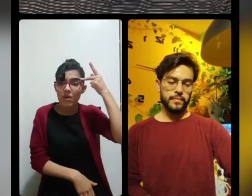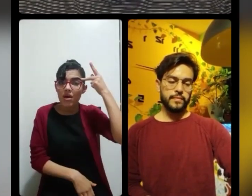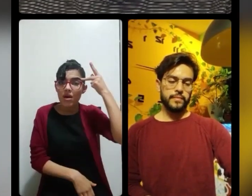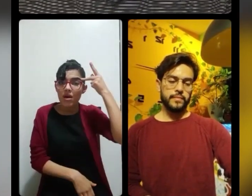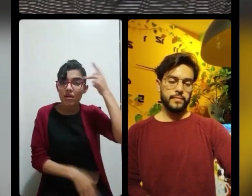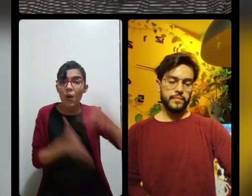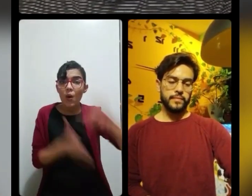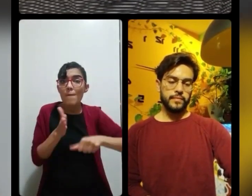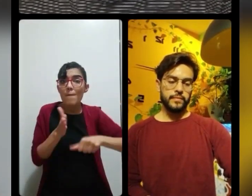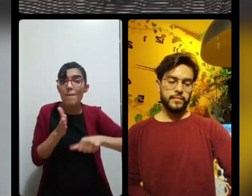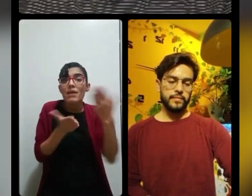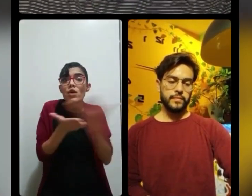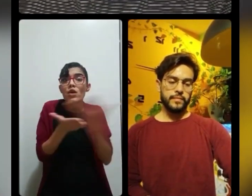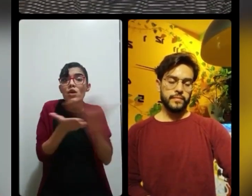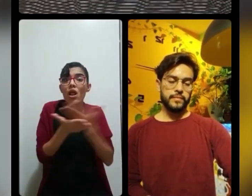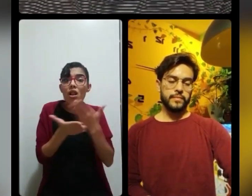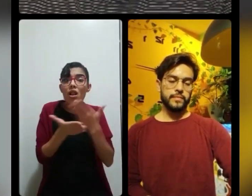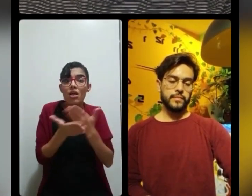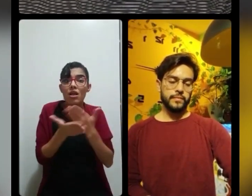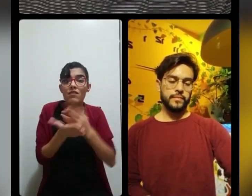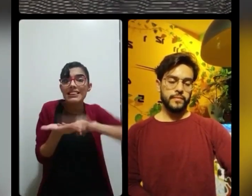do gesto, já num aprofundamento